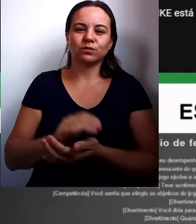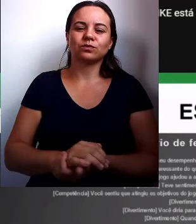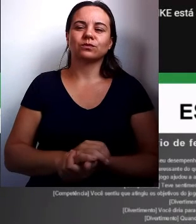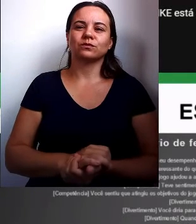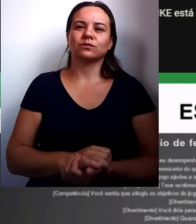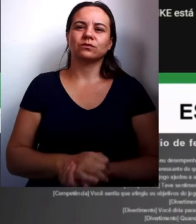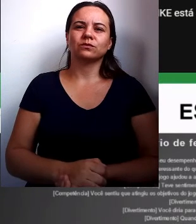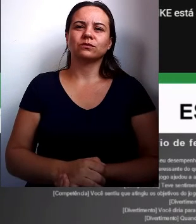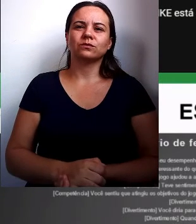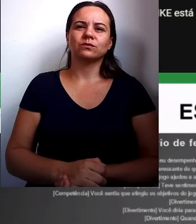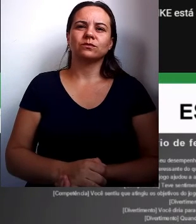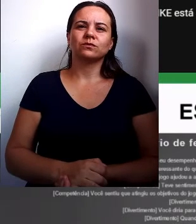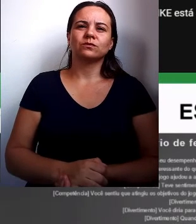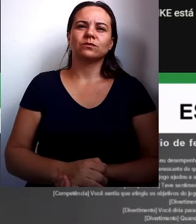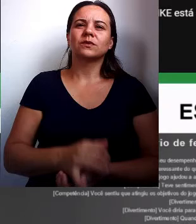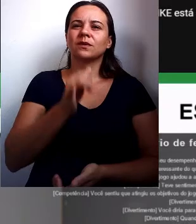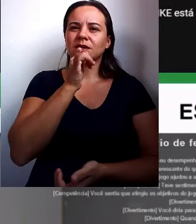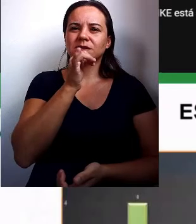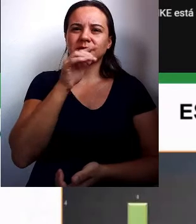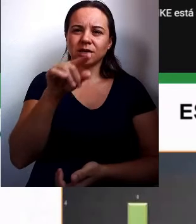vocês.